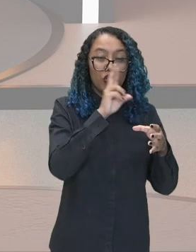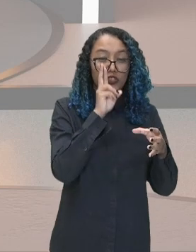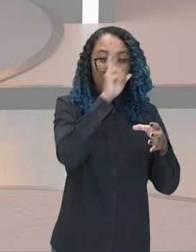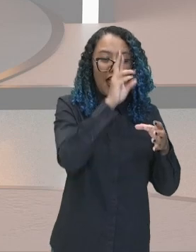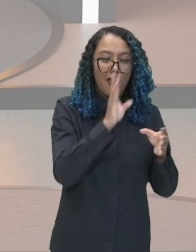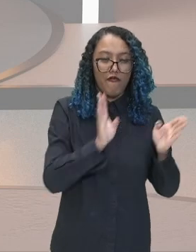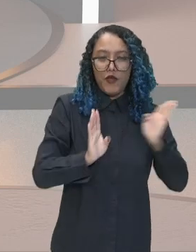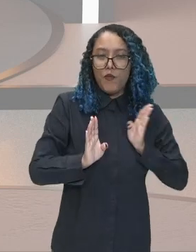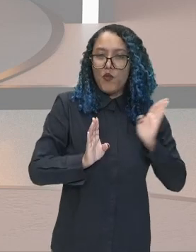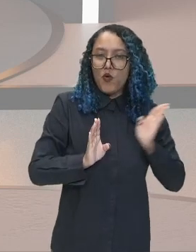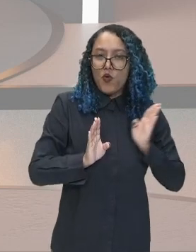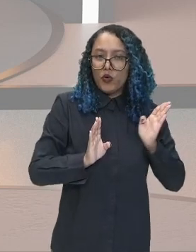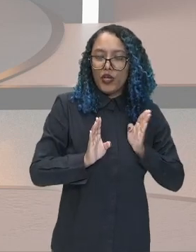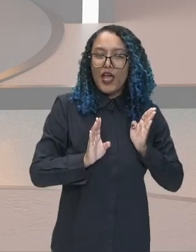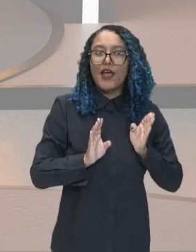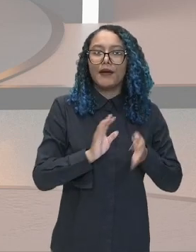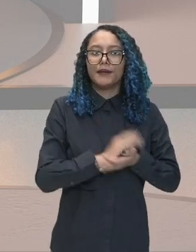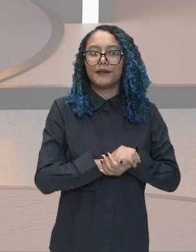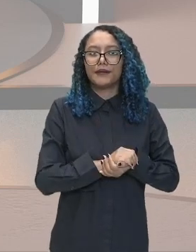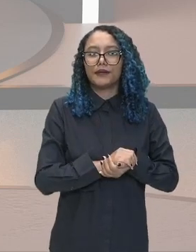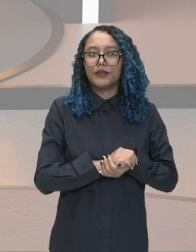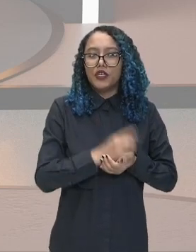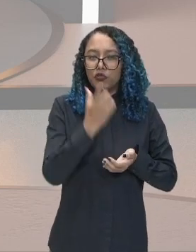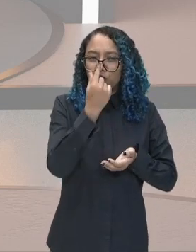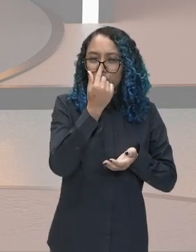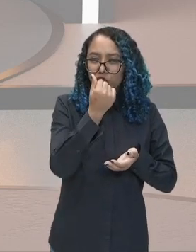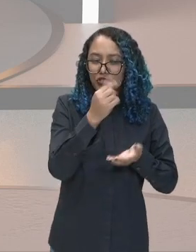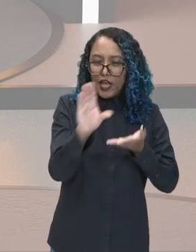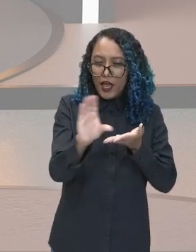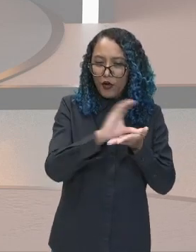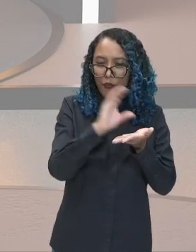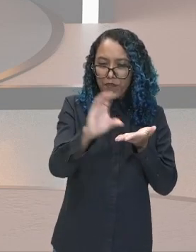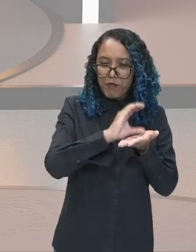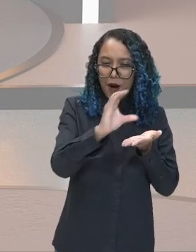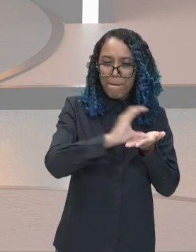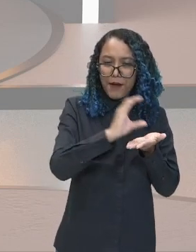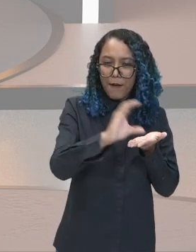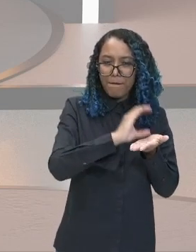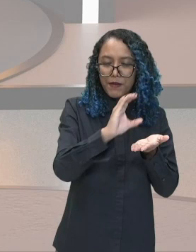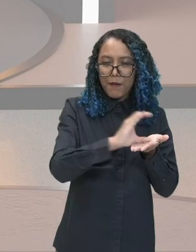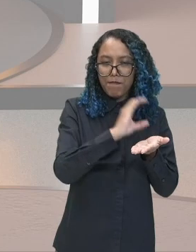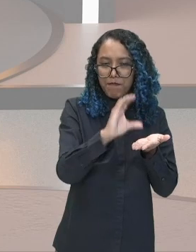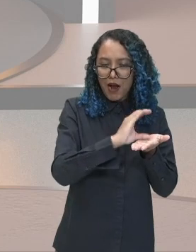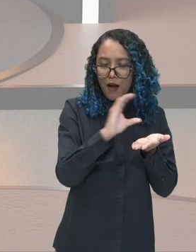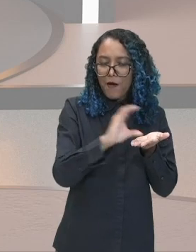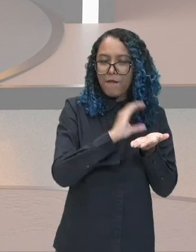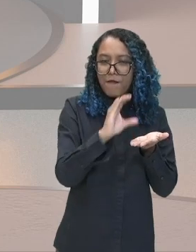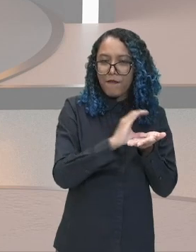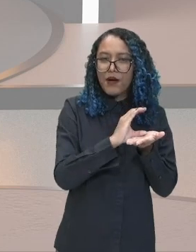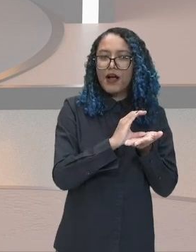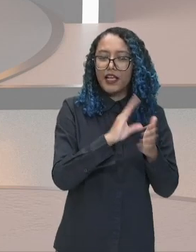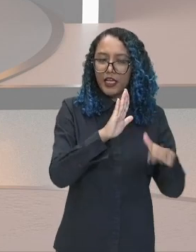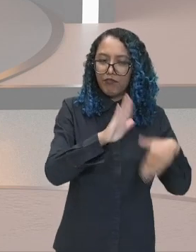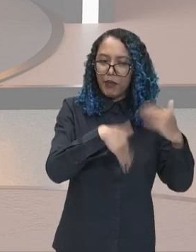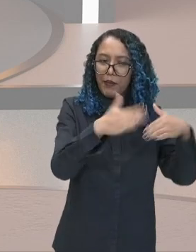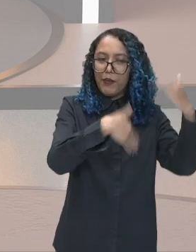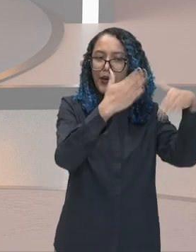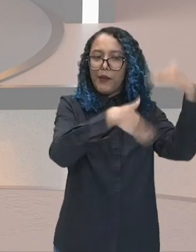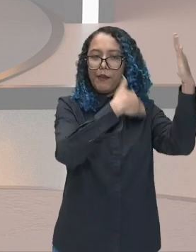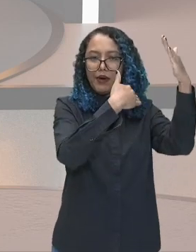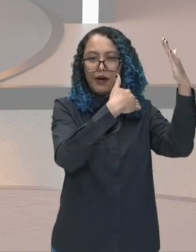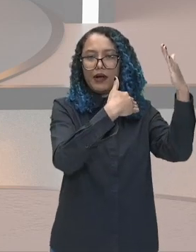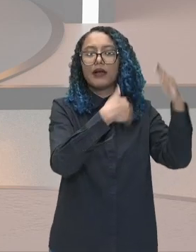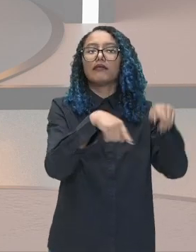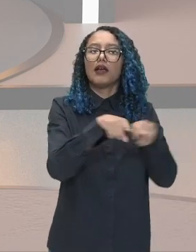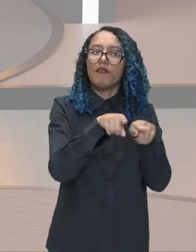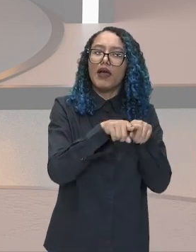vão adquirir, né, o capital e que vão, então, se desenvolver, vão desenvolver os